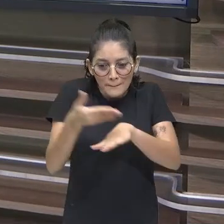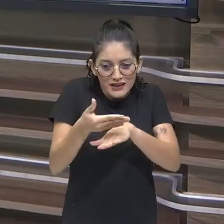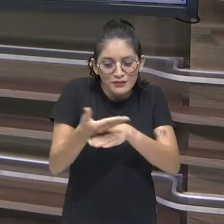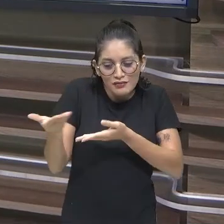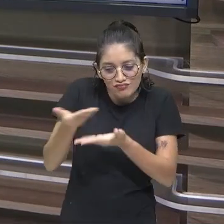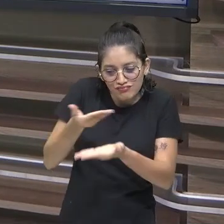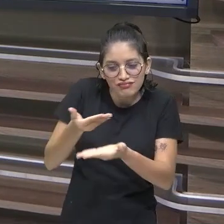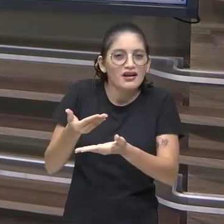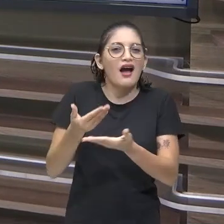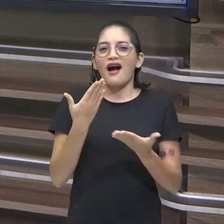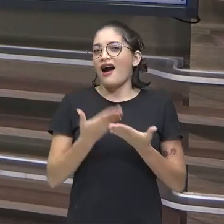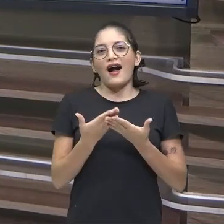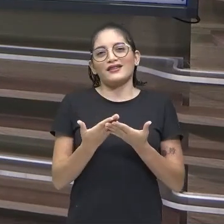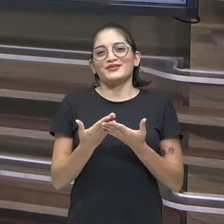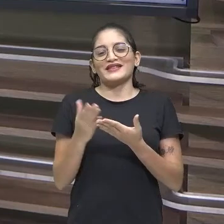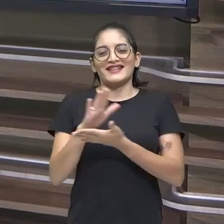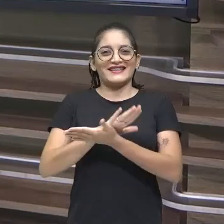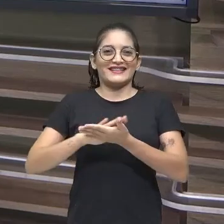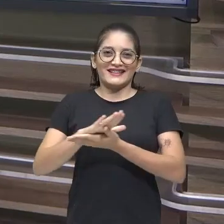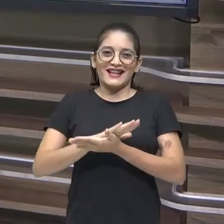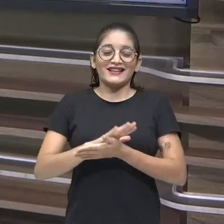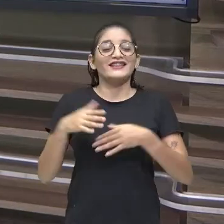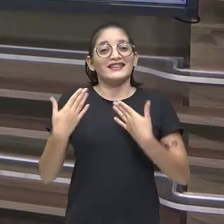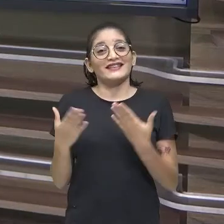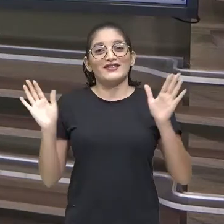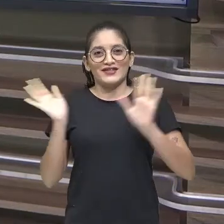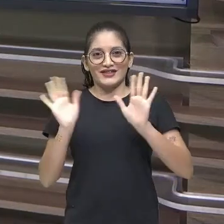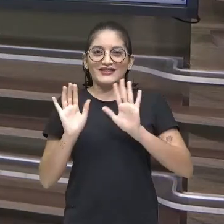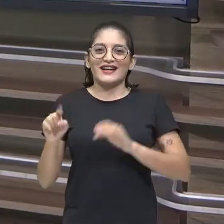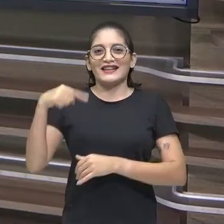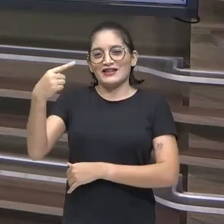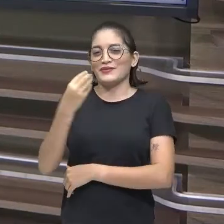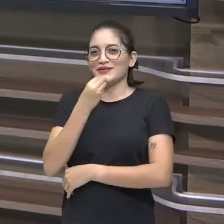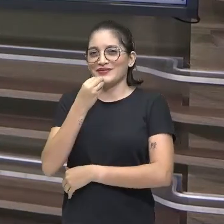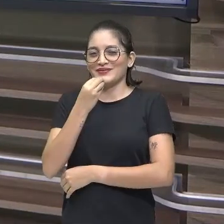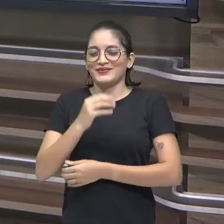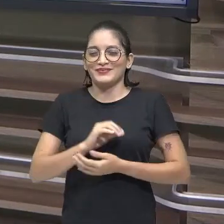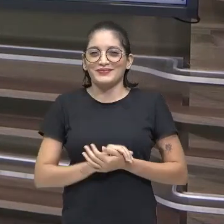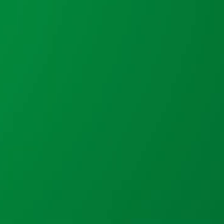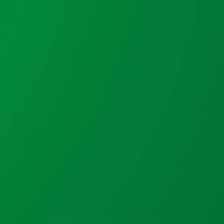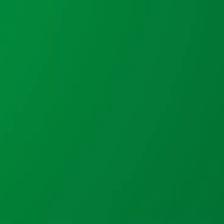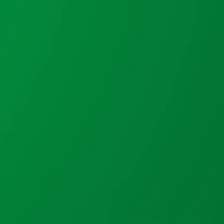vocês, essa aula não seria a mesma. Então me despeço por aqui e até a próxima.